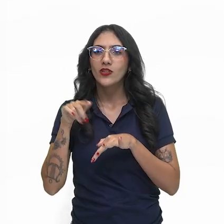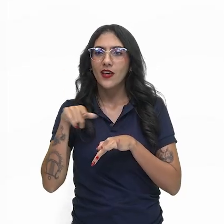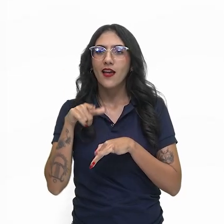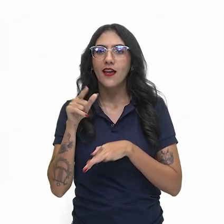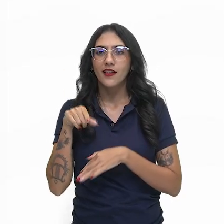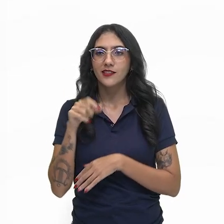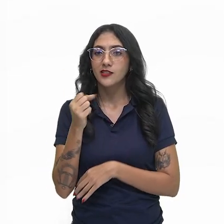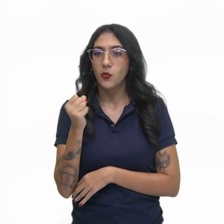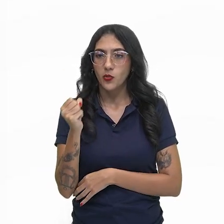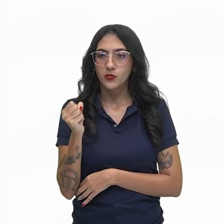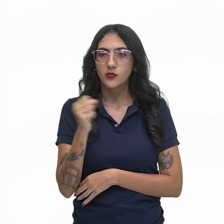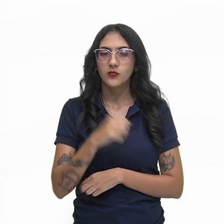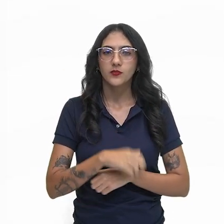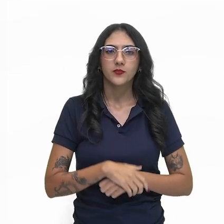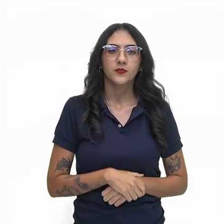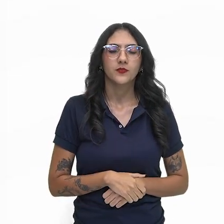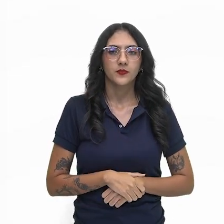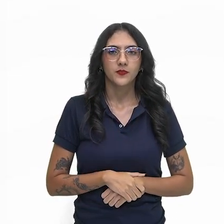que aparece na medida.